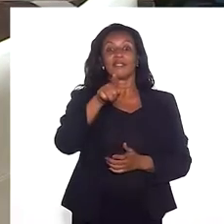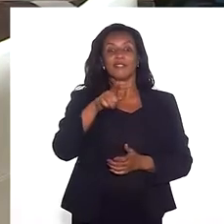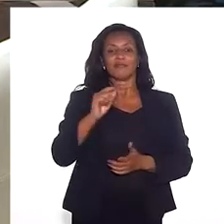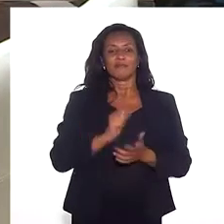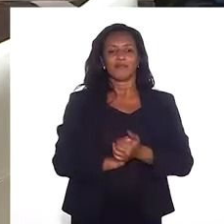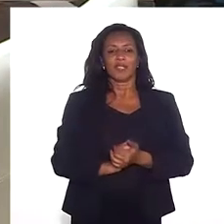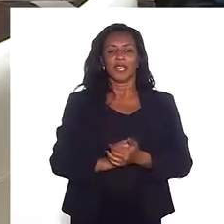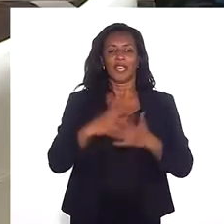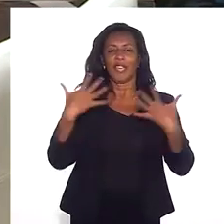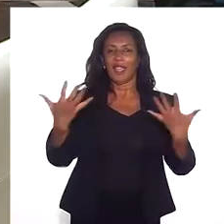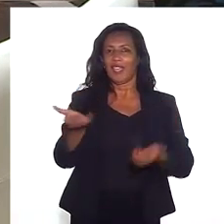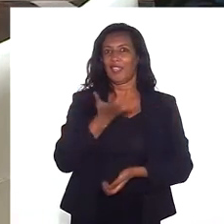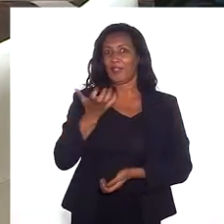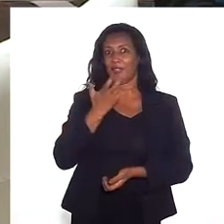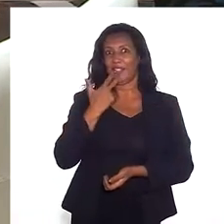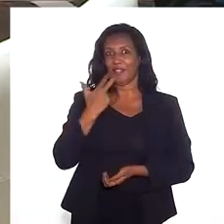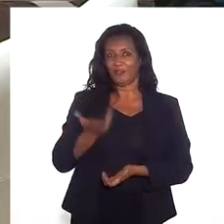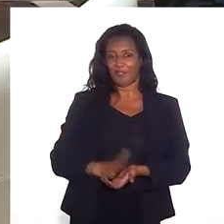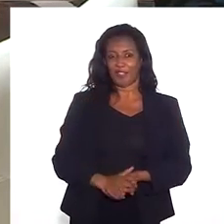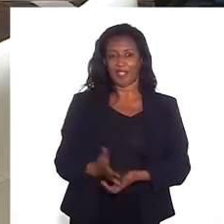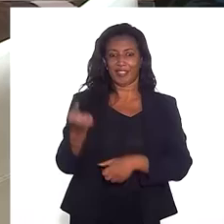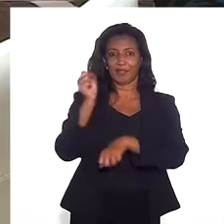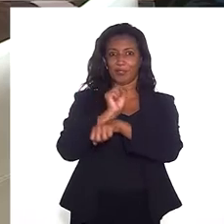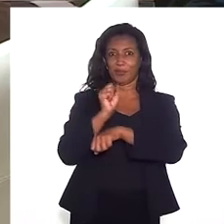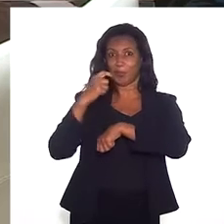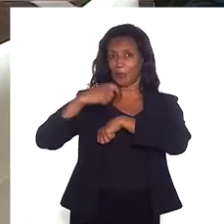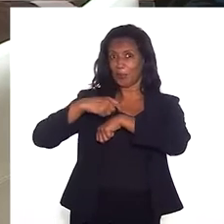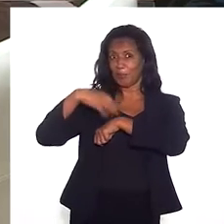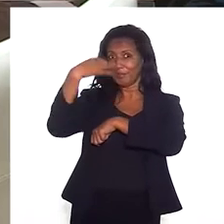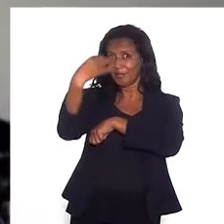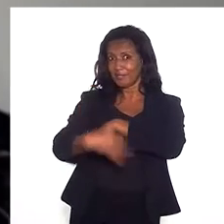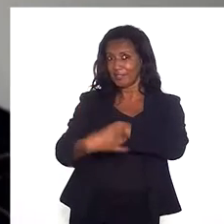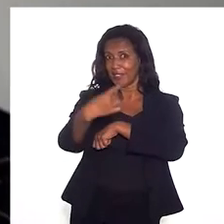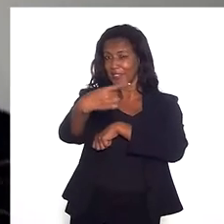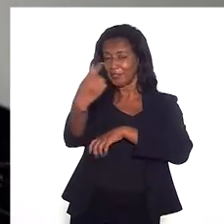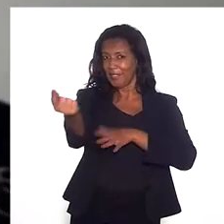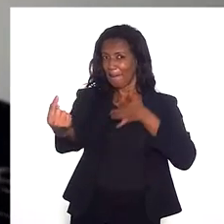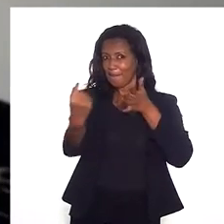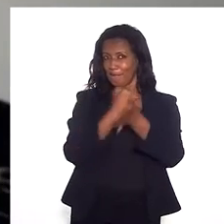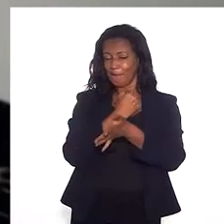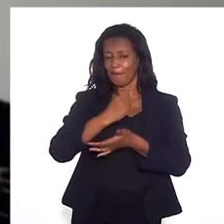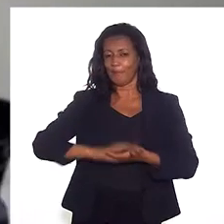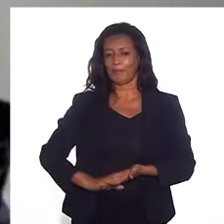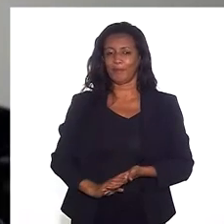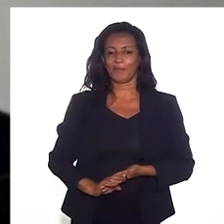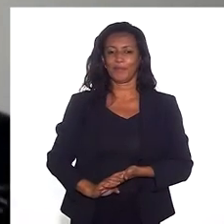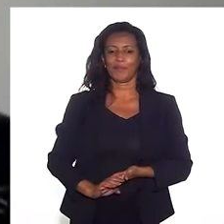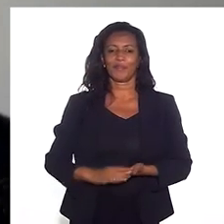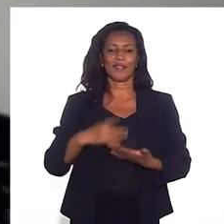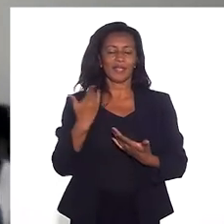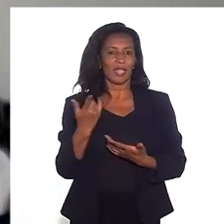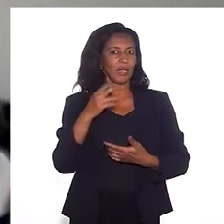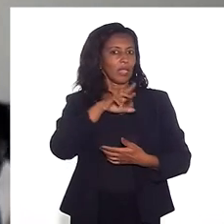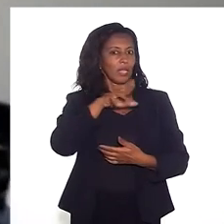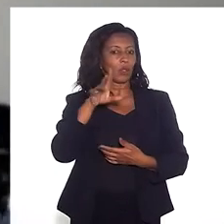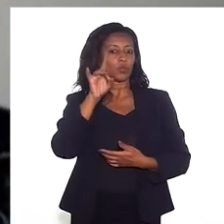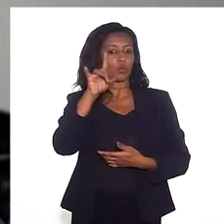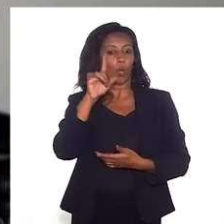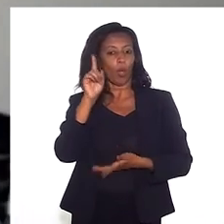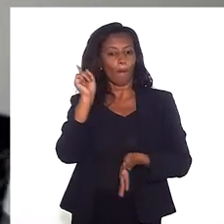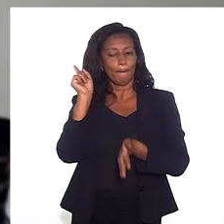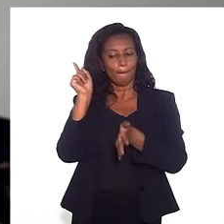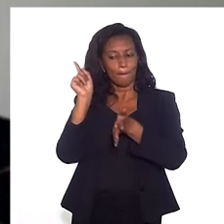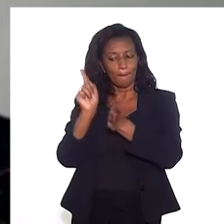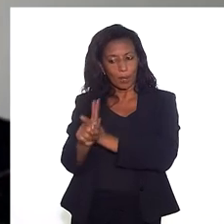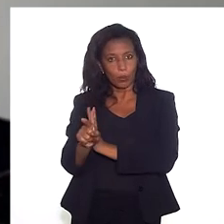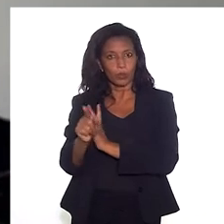Existe. A sua pergunta, assim, eu estava doida para falar disso aqui, eu estava esperando o momento que você desse o gancho. Mas fazendo gancho